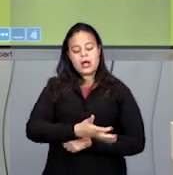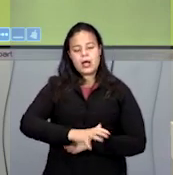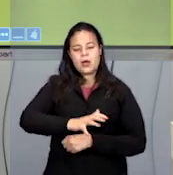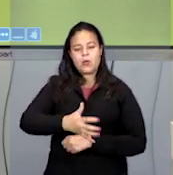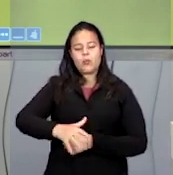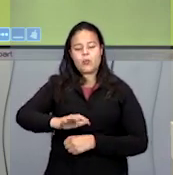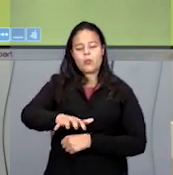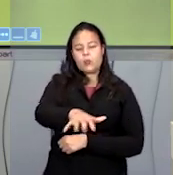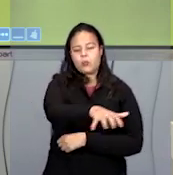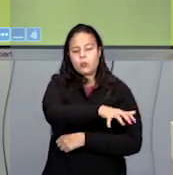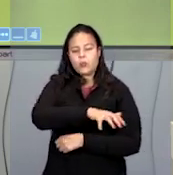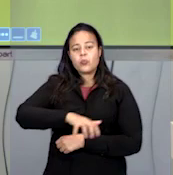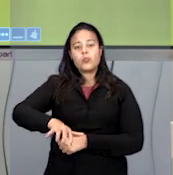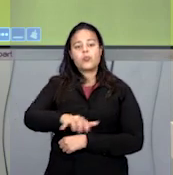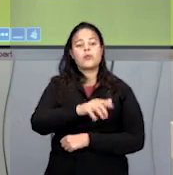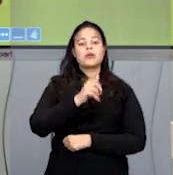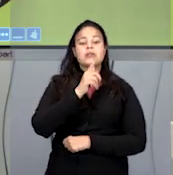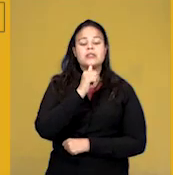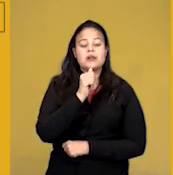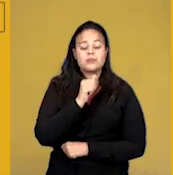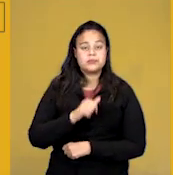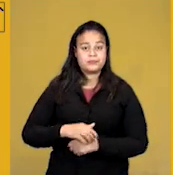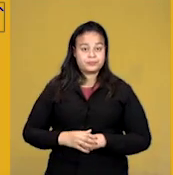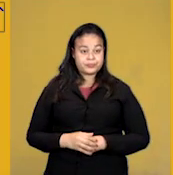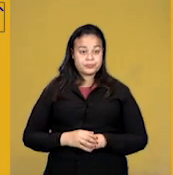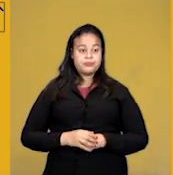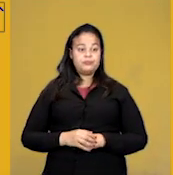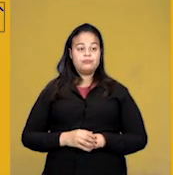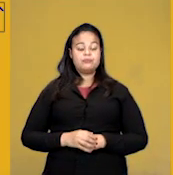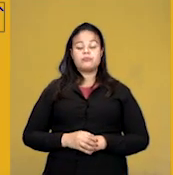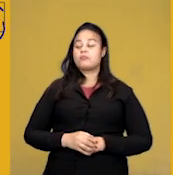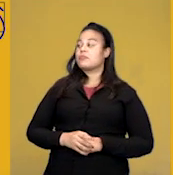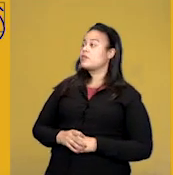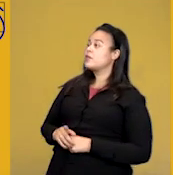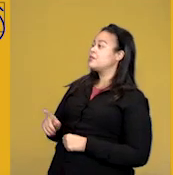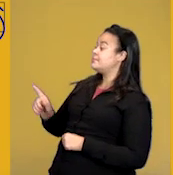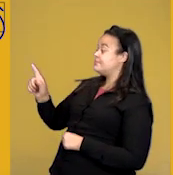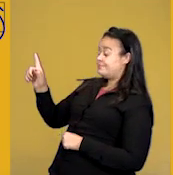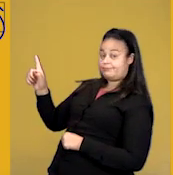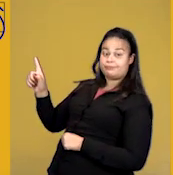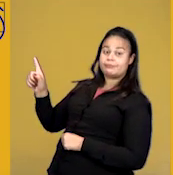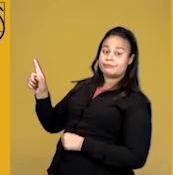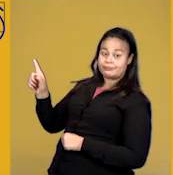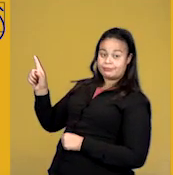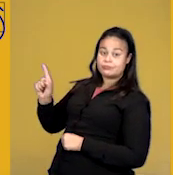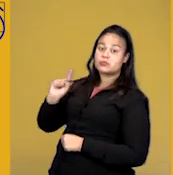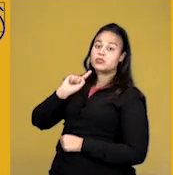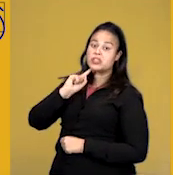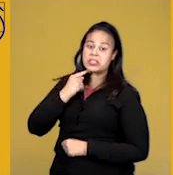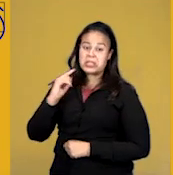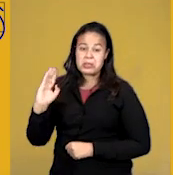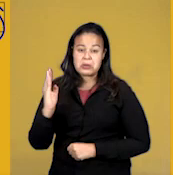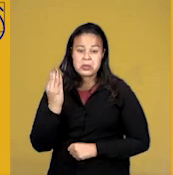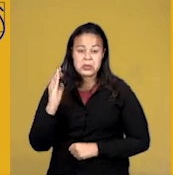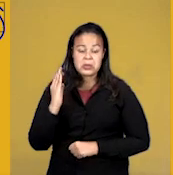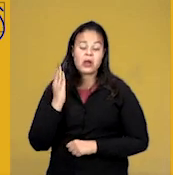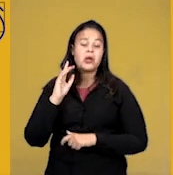tá? Bom, a poluição biológica é resultante